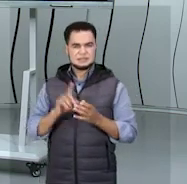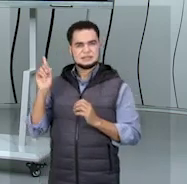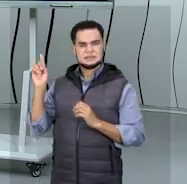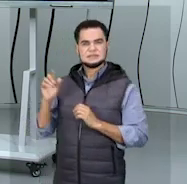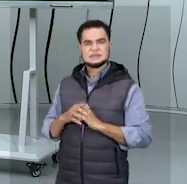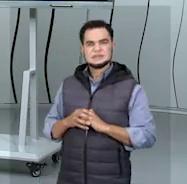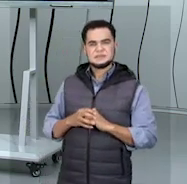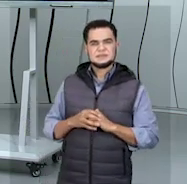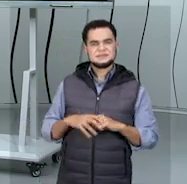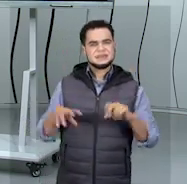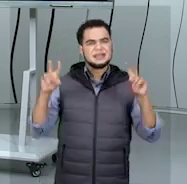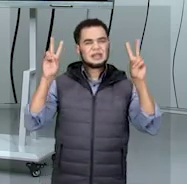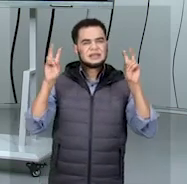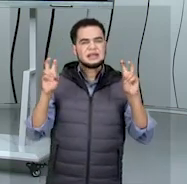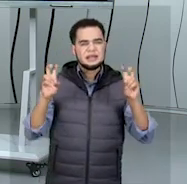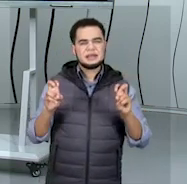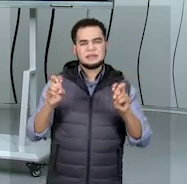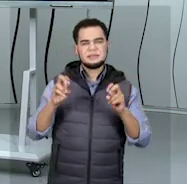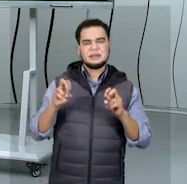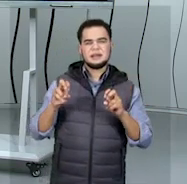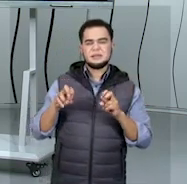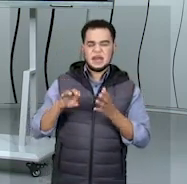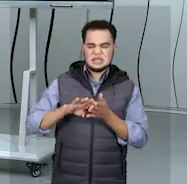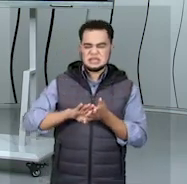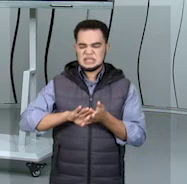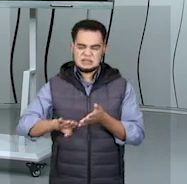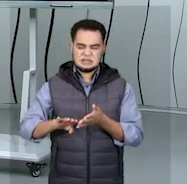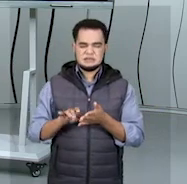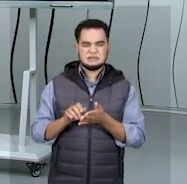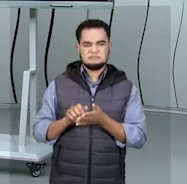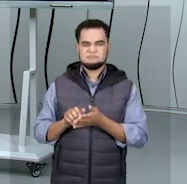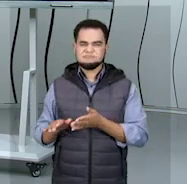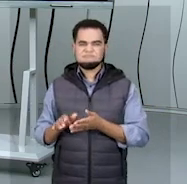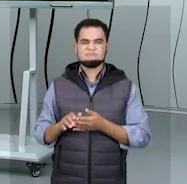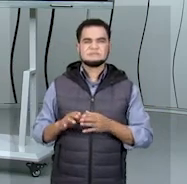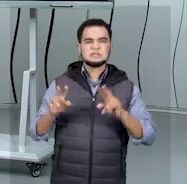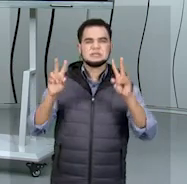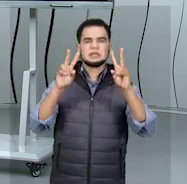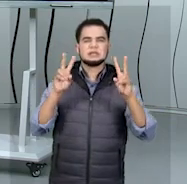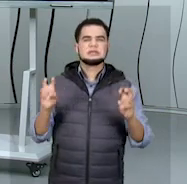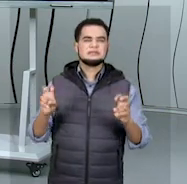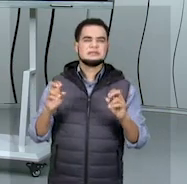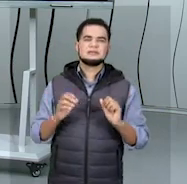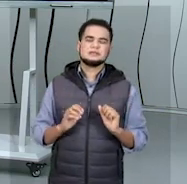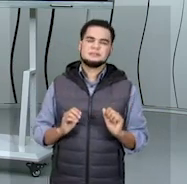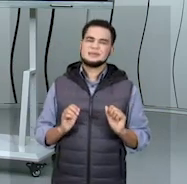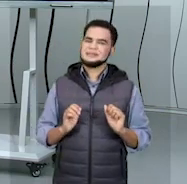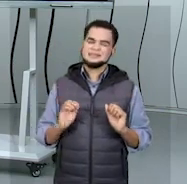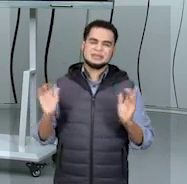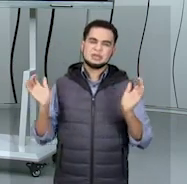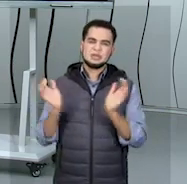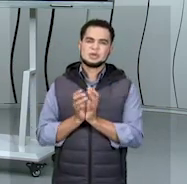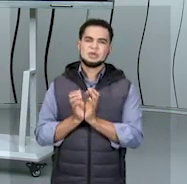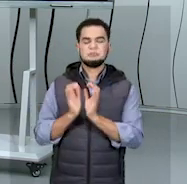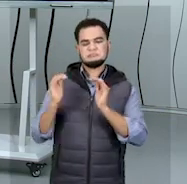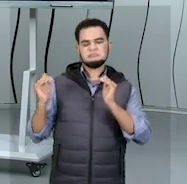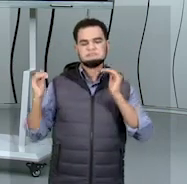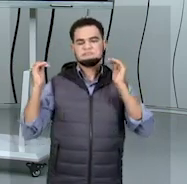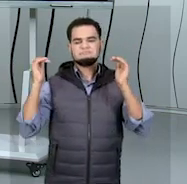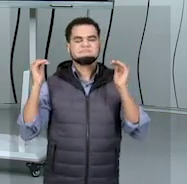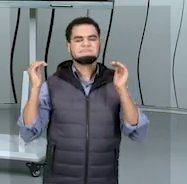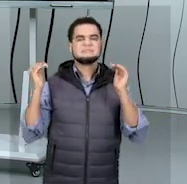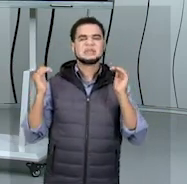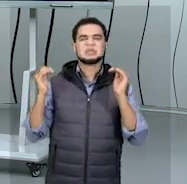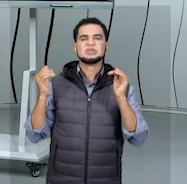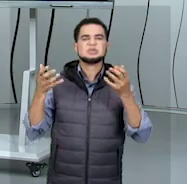temas marginais, ou seja, tema que a elite, por exemplo, não queria saber, tema que a elite